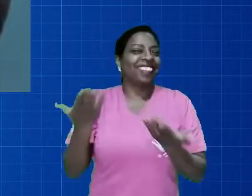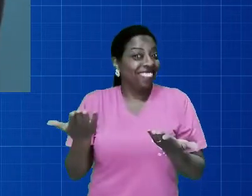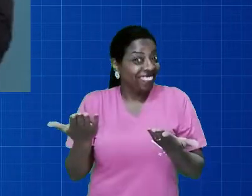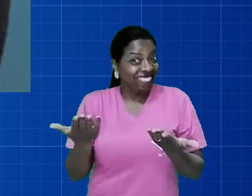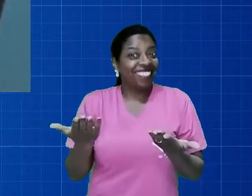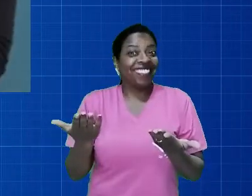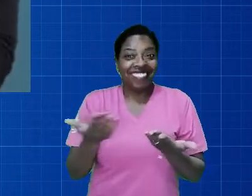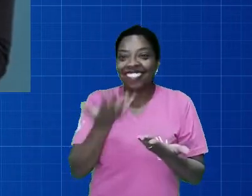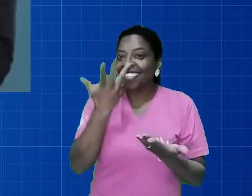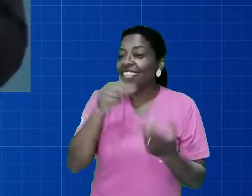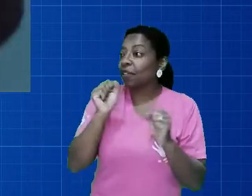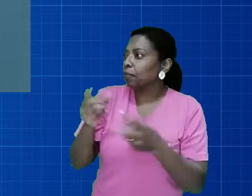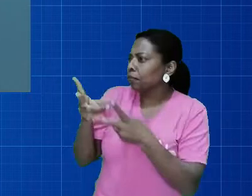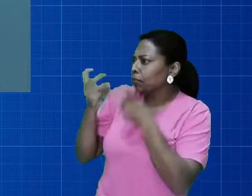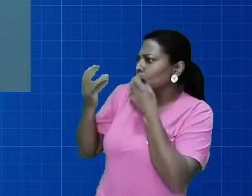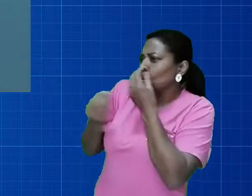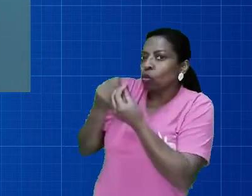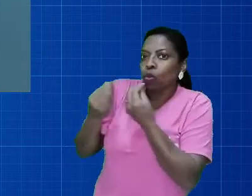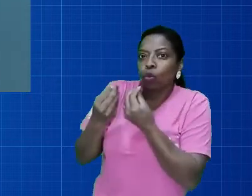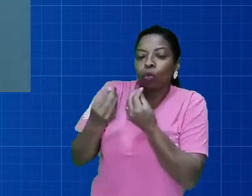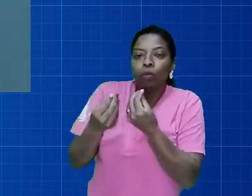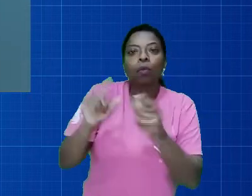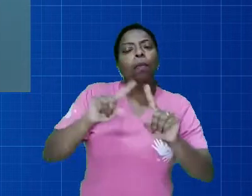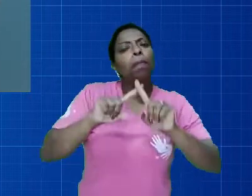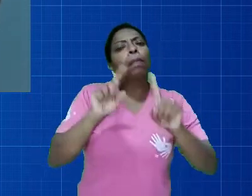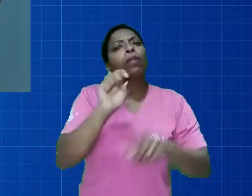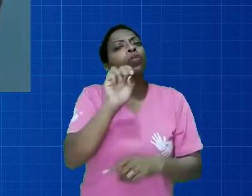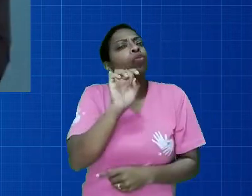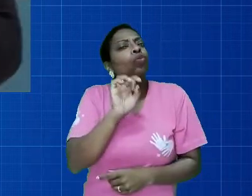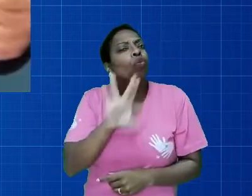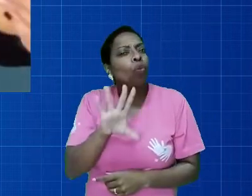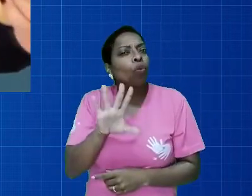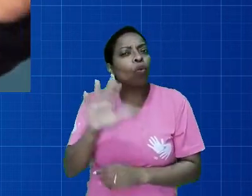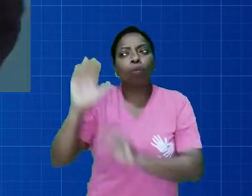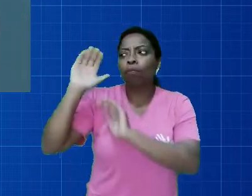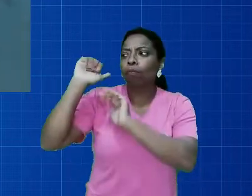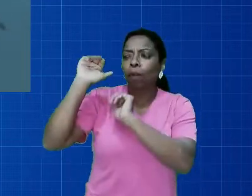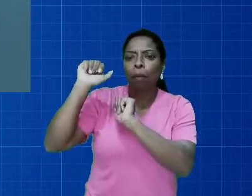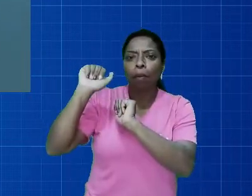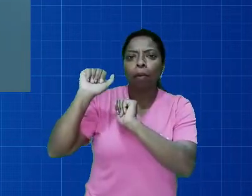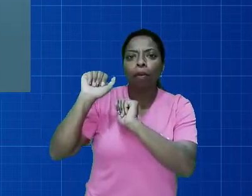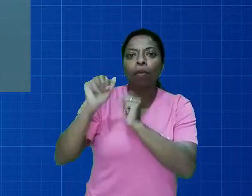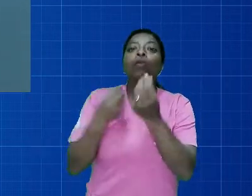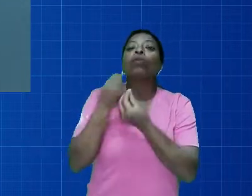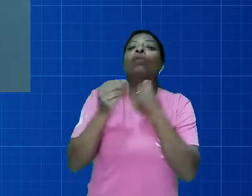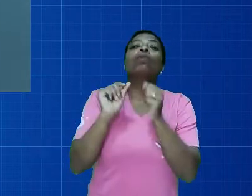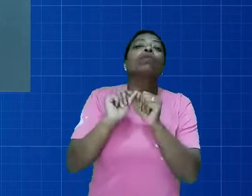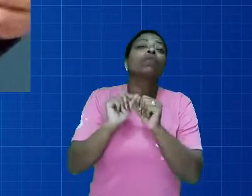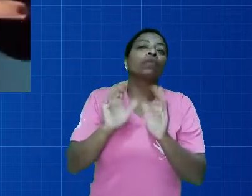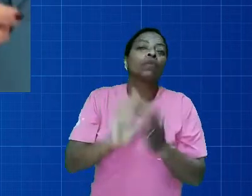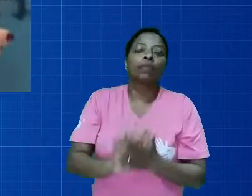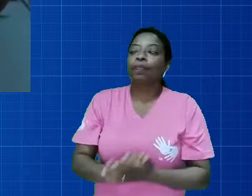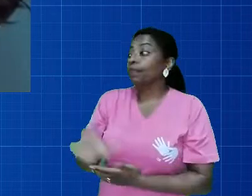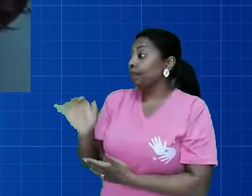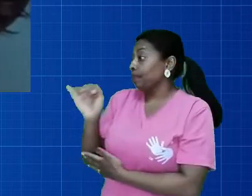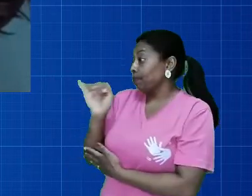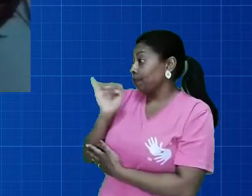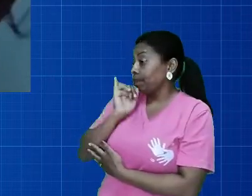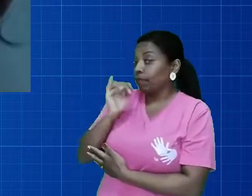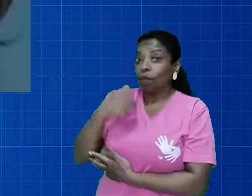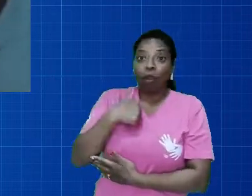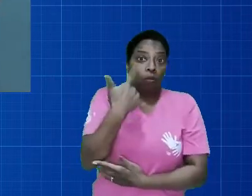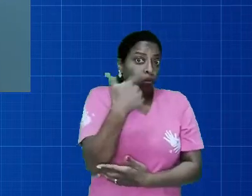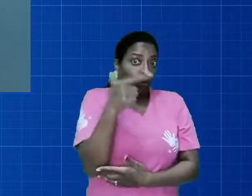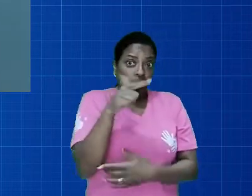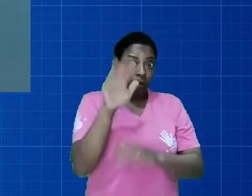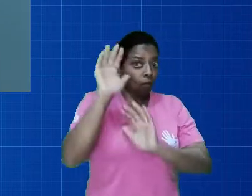Será que a criança pode explorar não só as castanholas, outros tipos? Por exemplo, se eu não tenho uma